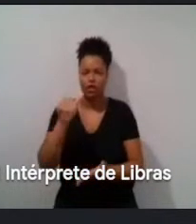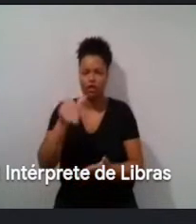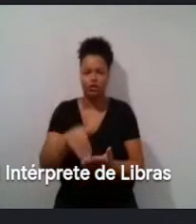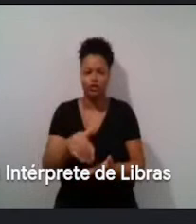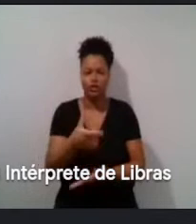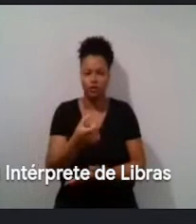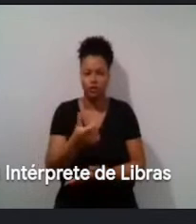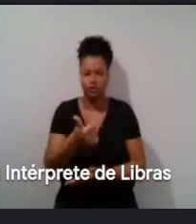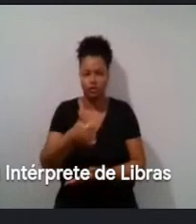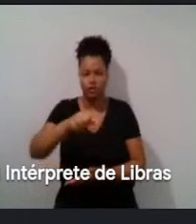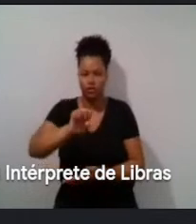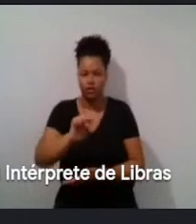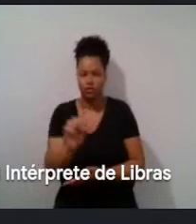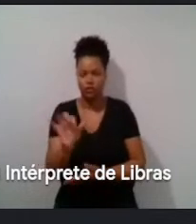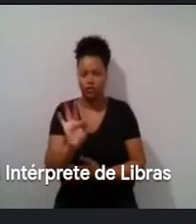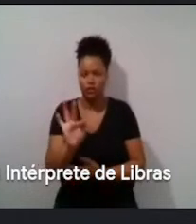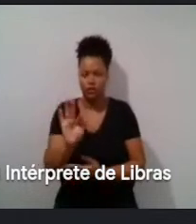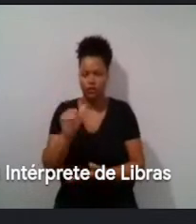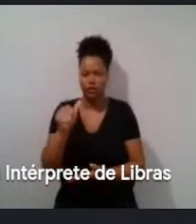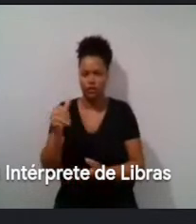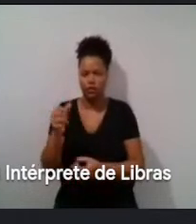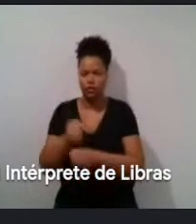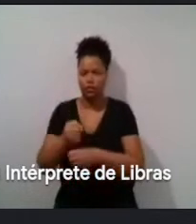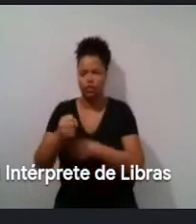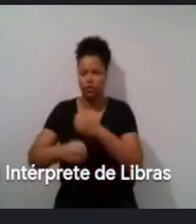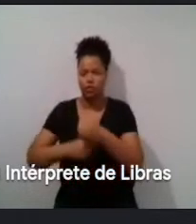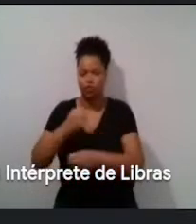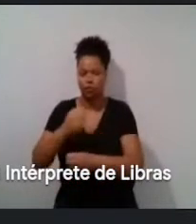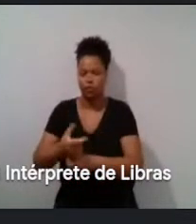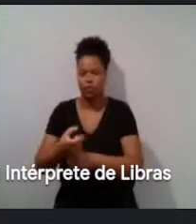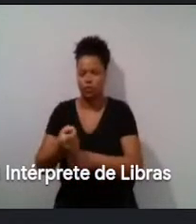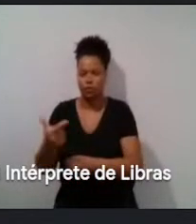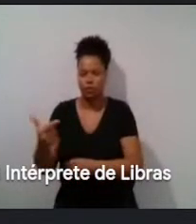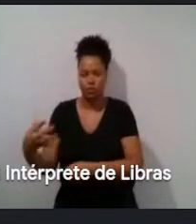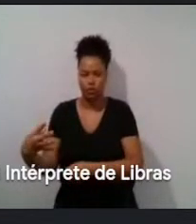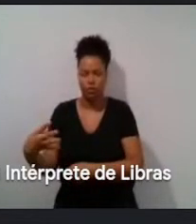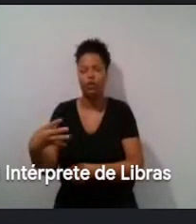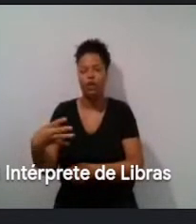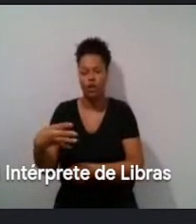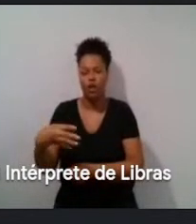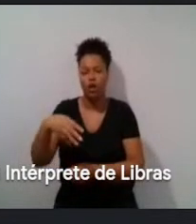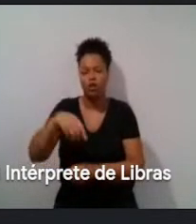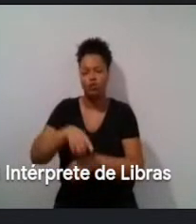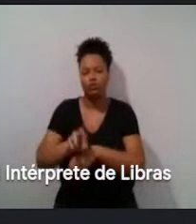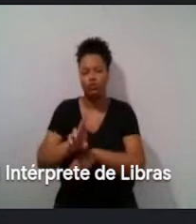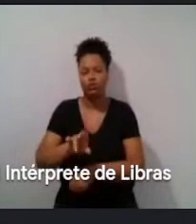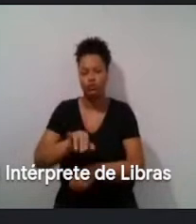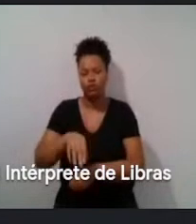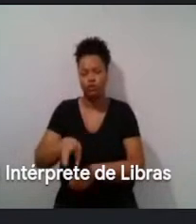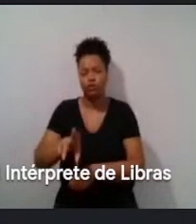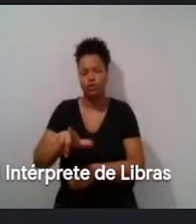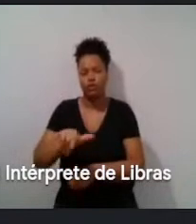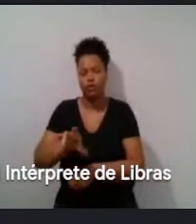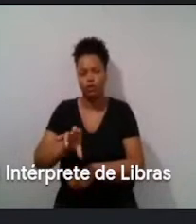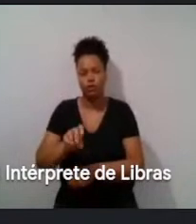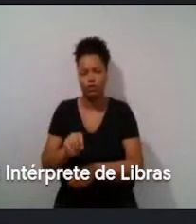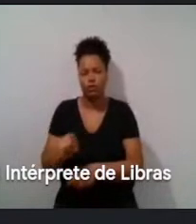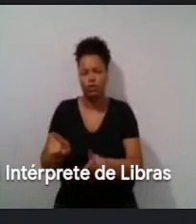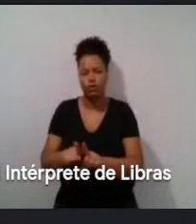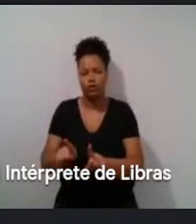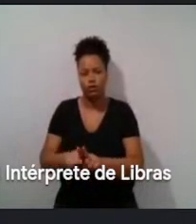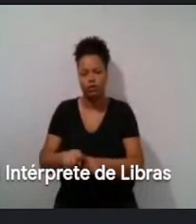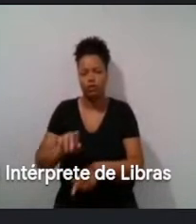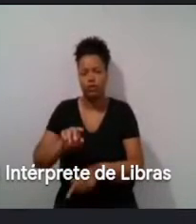2024, o magistrado Antiógenes Ferreira de Souza, bem como por designar como juiz eleitoral substituto o magistrado Gil de